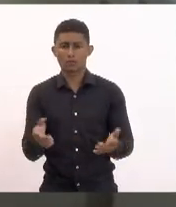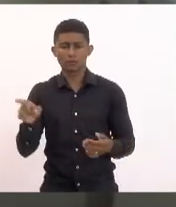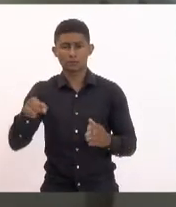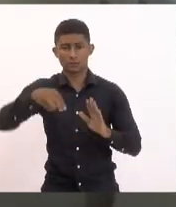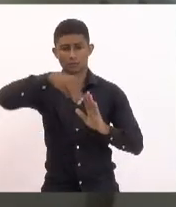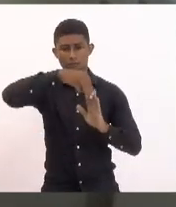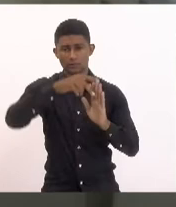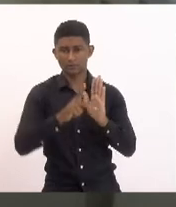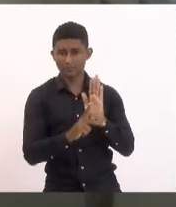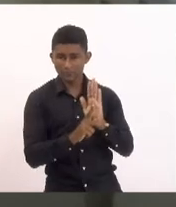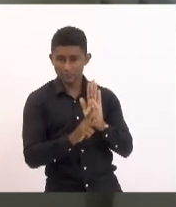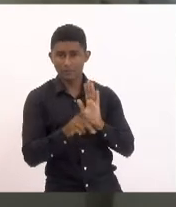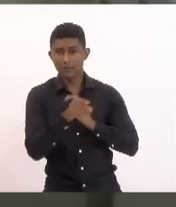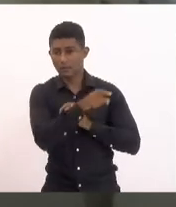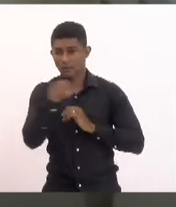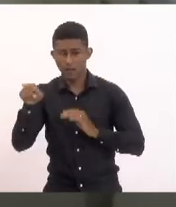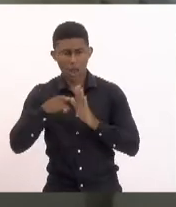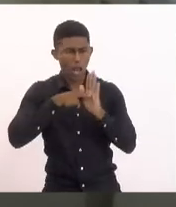aprofundou essas